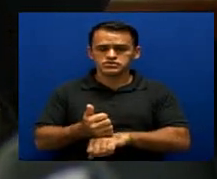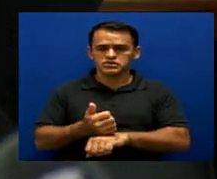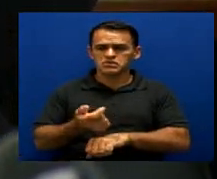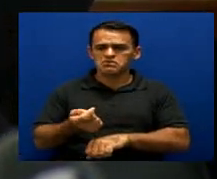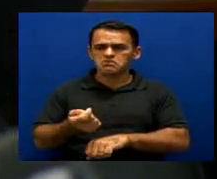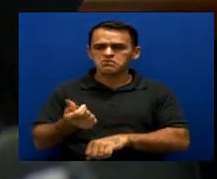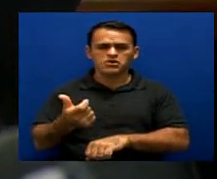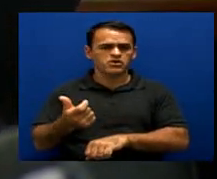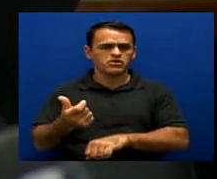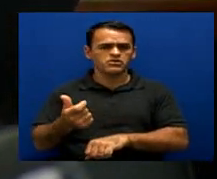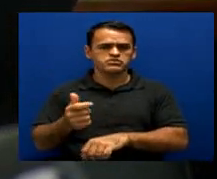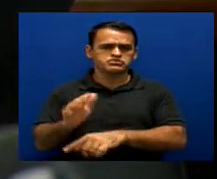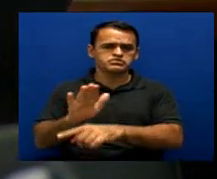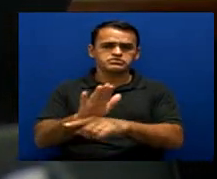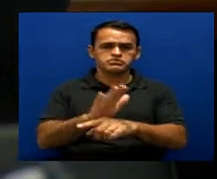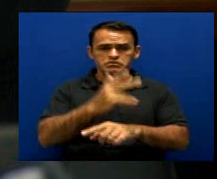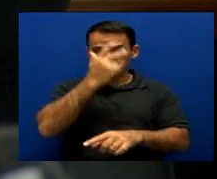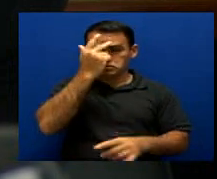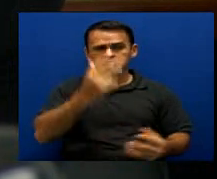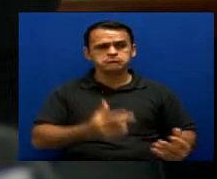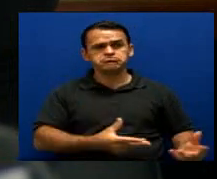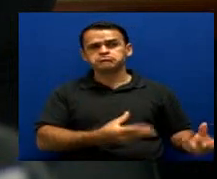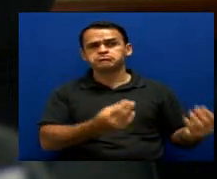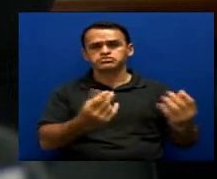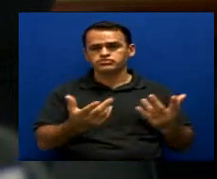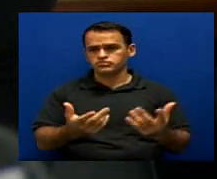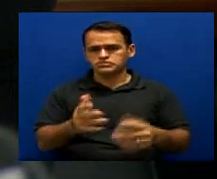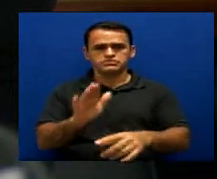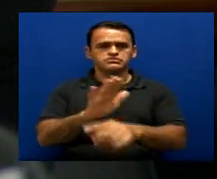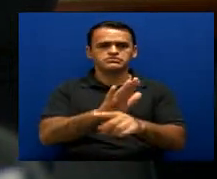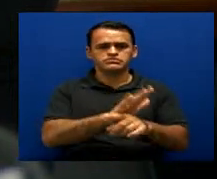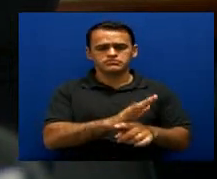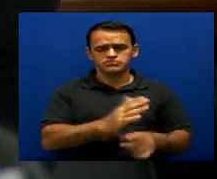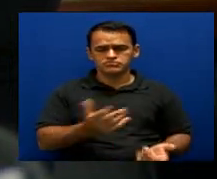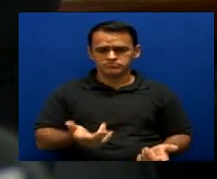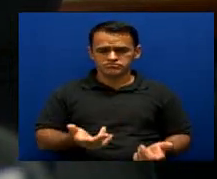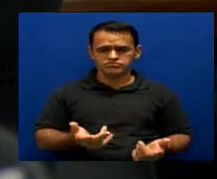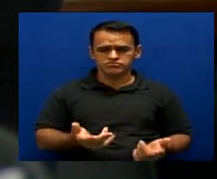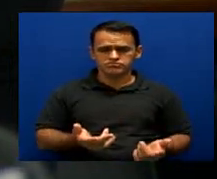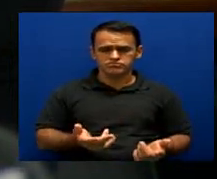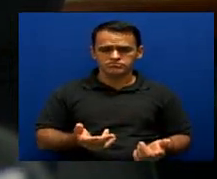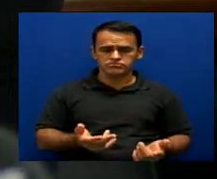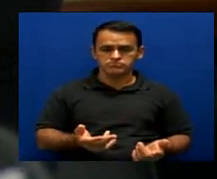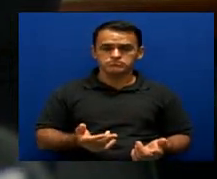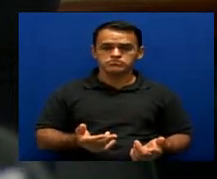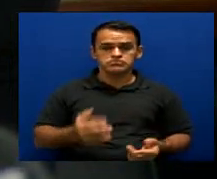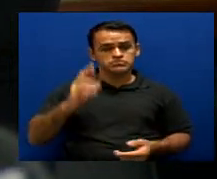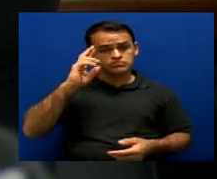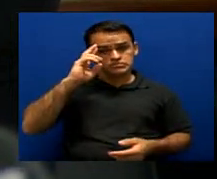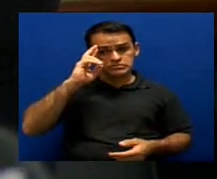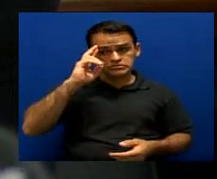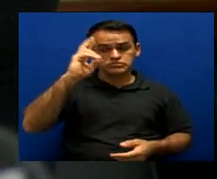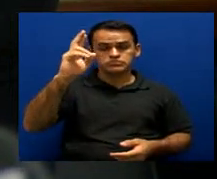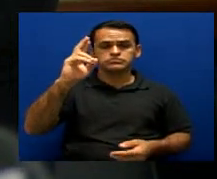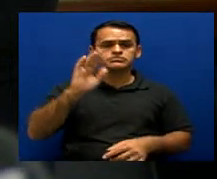pessoas muito maior do que o necessário tentam jogar essa responsabilidade